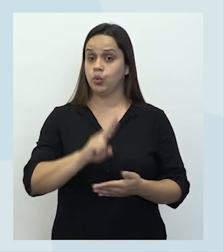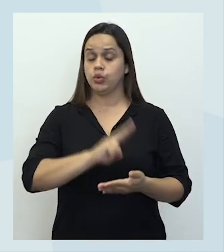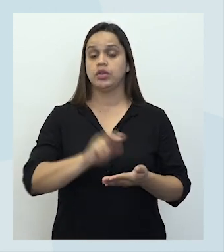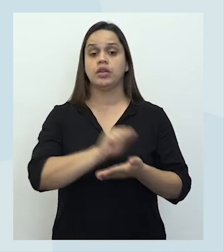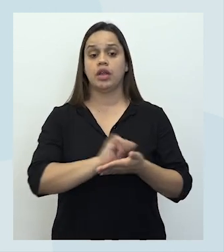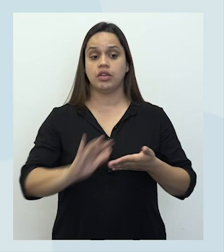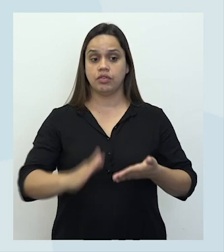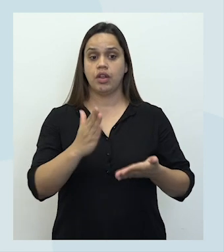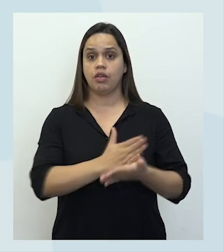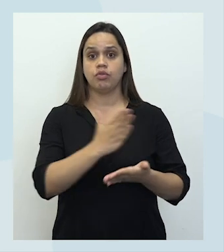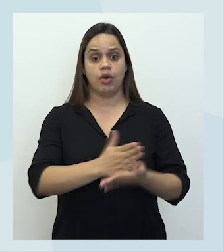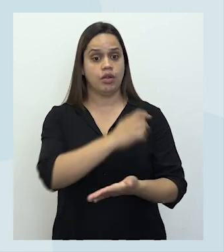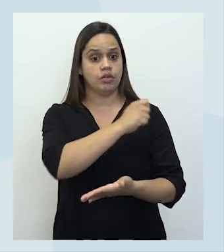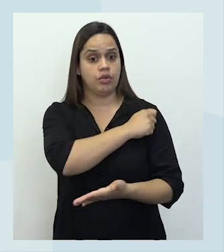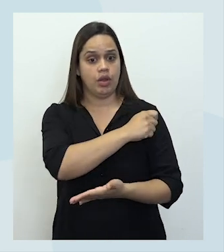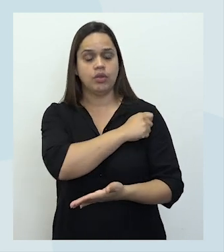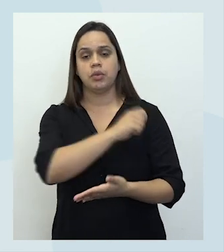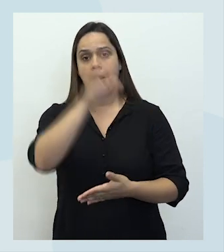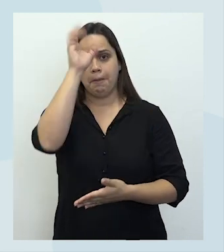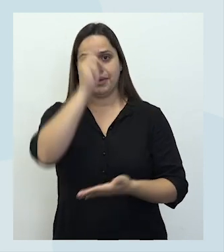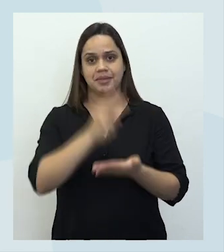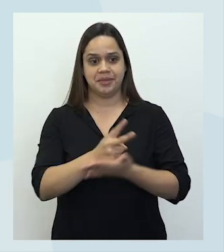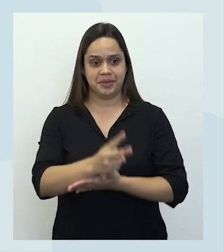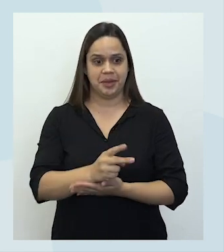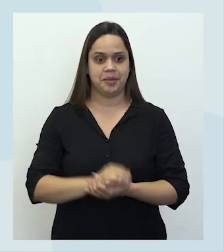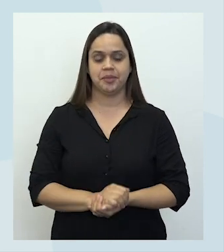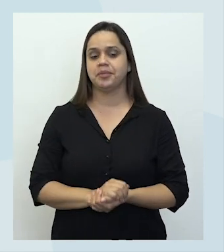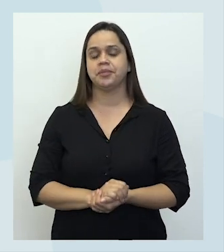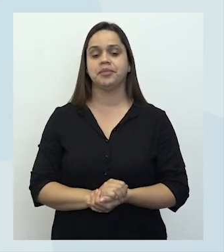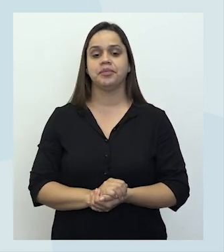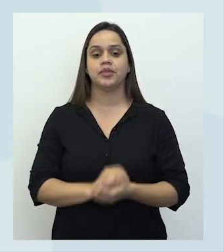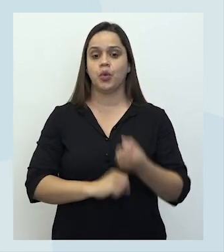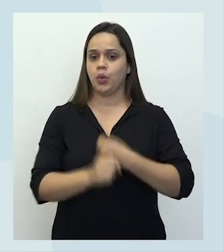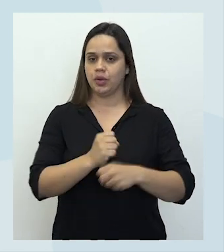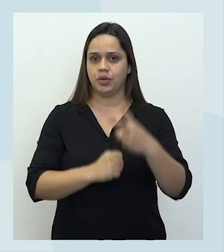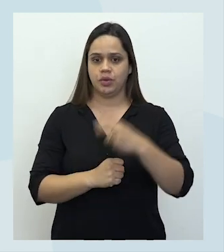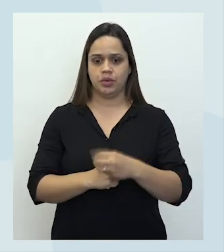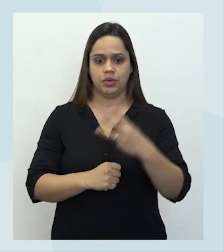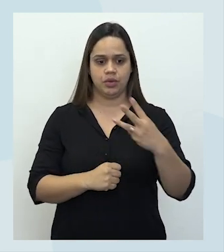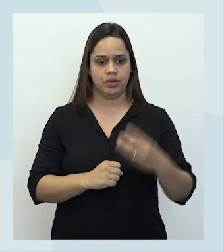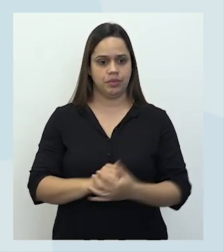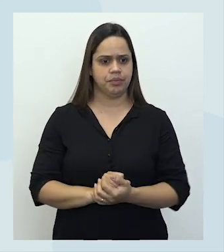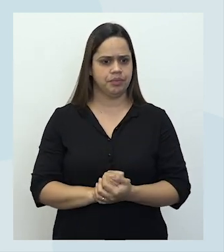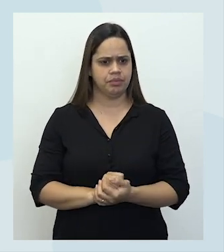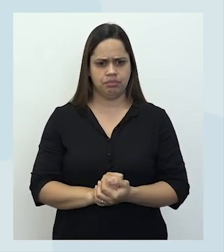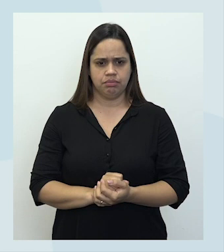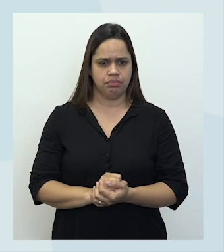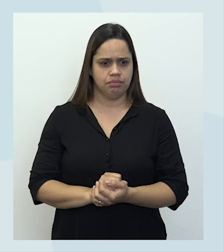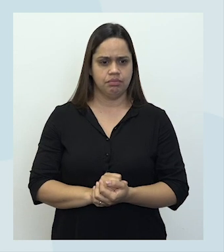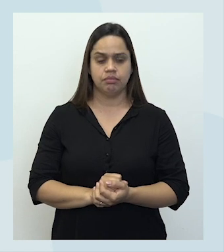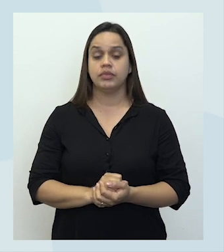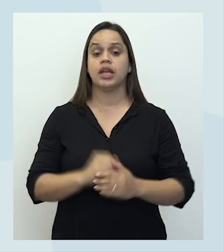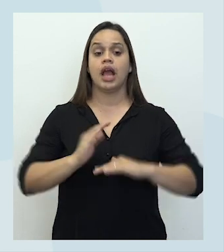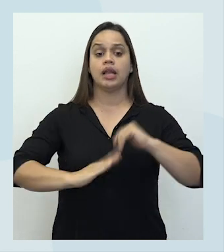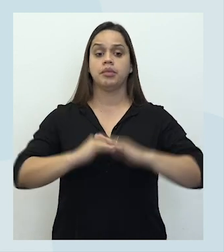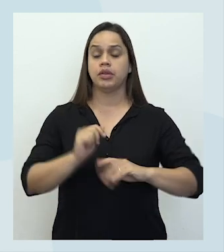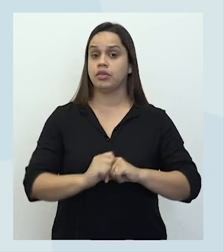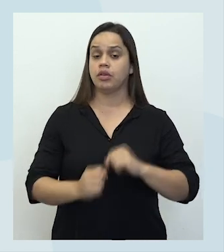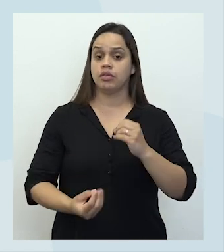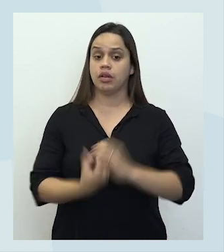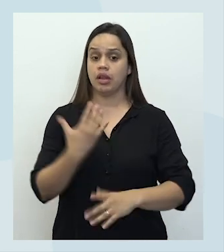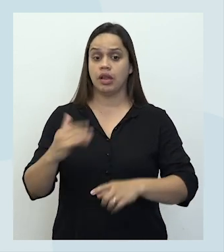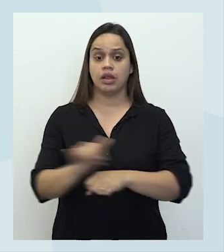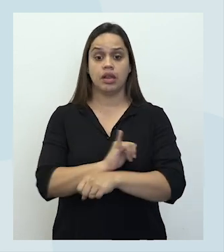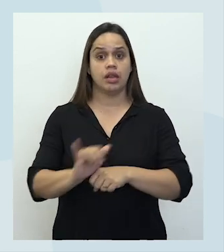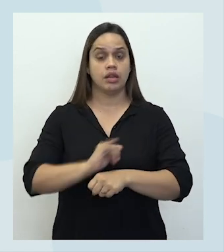das atividades do caderno do aluno Aprender Sempre. Volume 3, claro. Habilidades: elaborar estratégias de